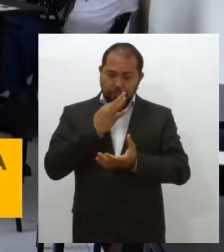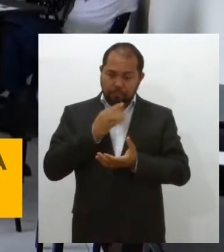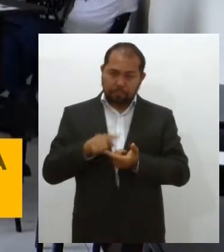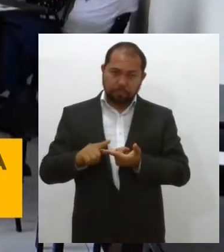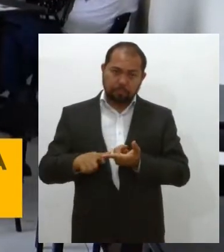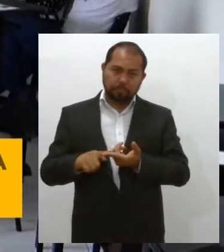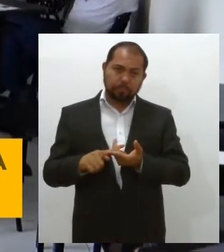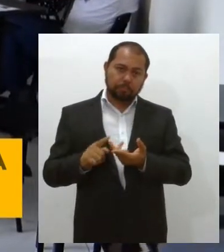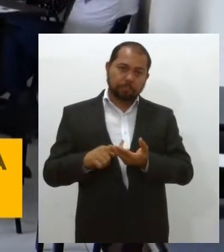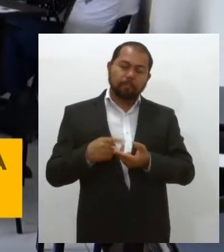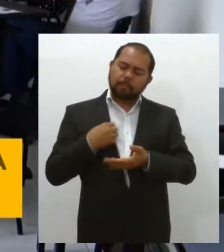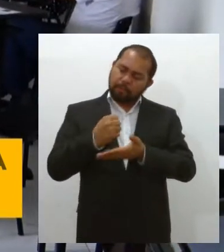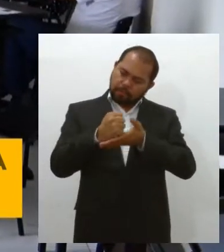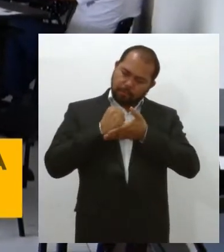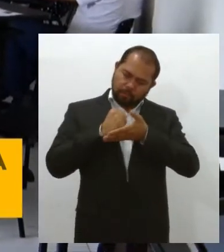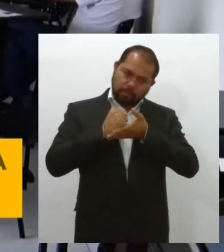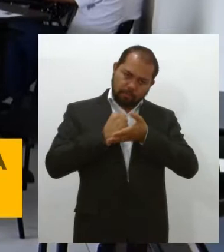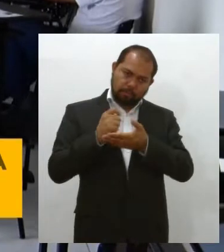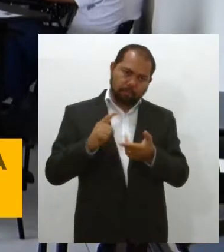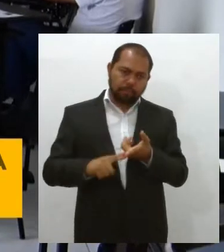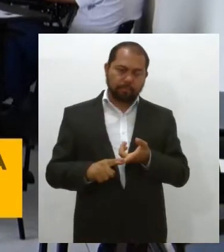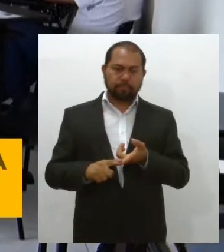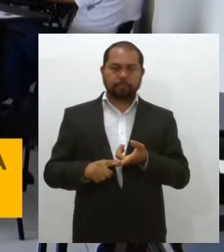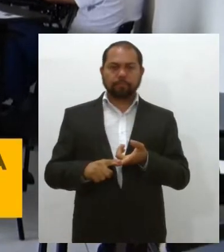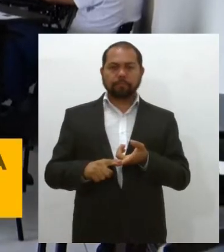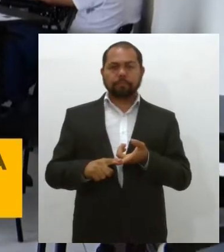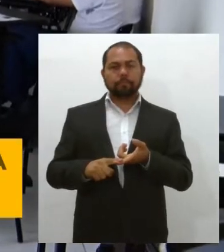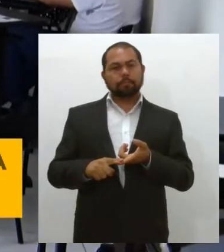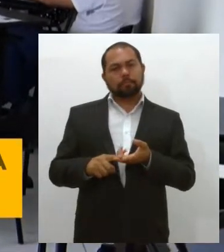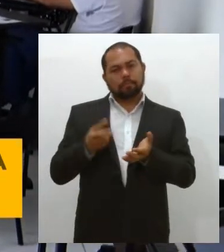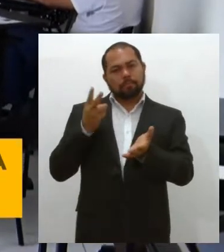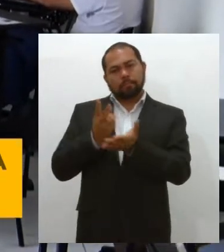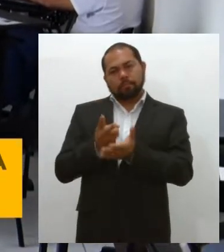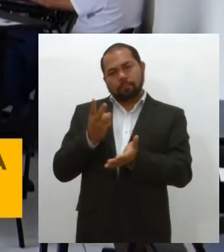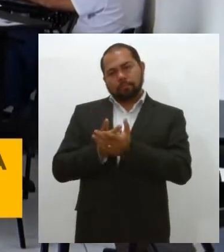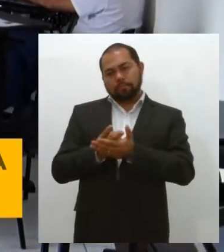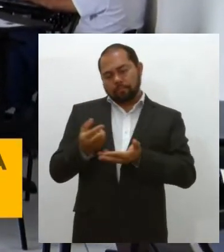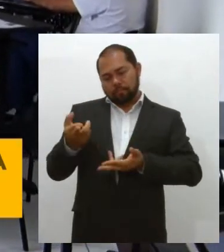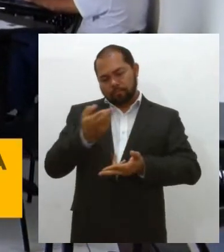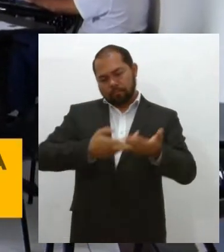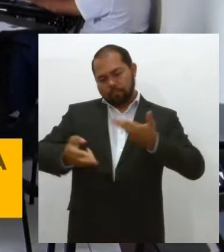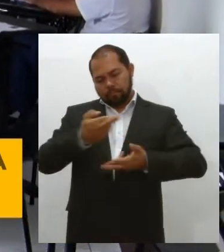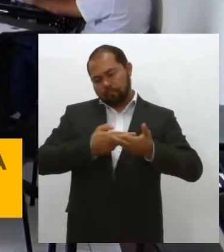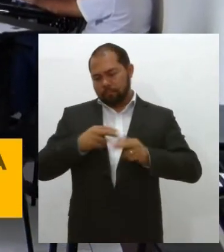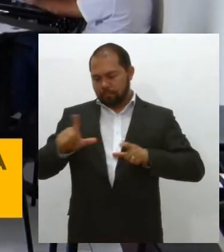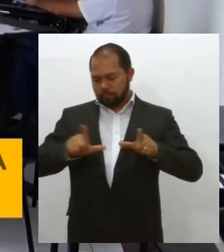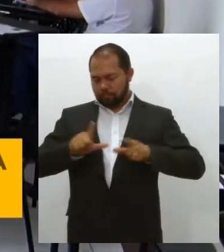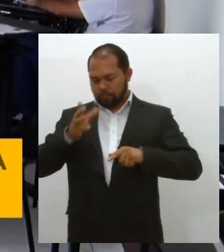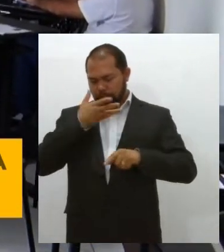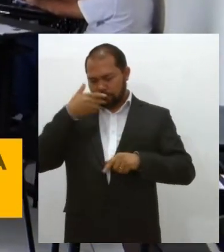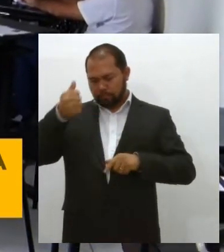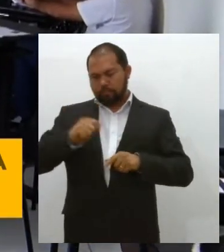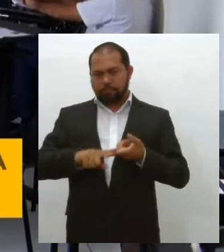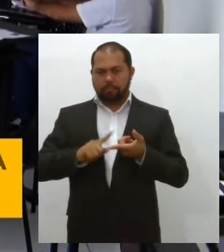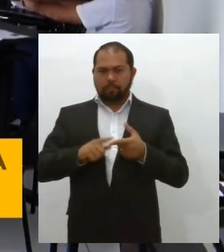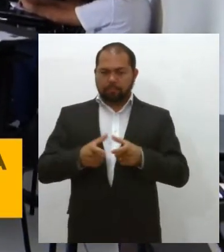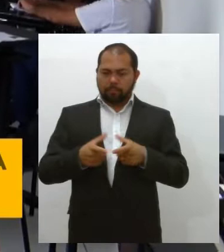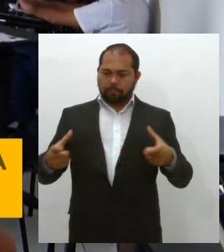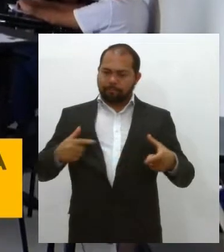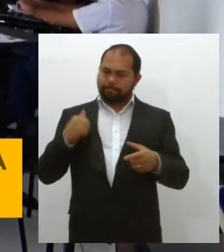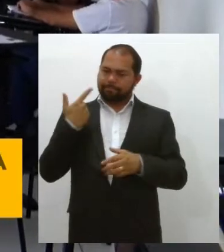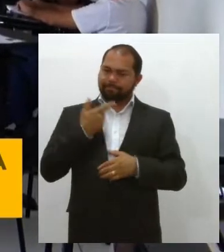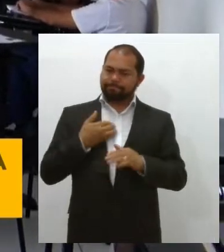nos ajudar a manter uma relação no trabalho melhor, vai aumentar nossa